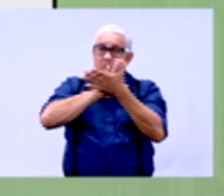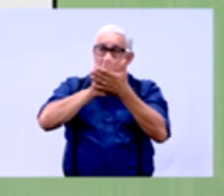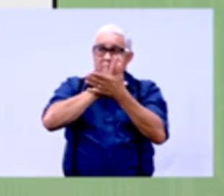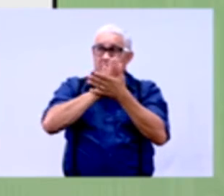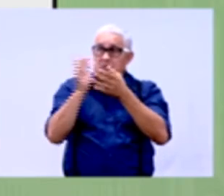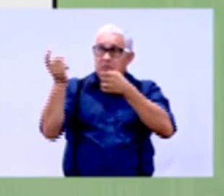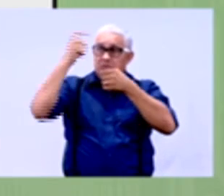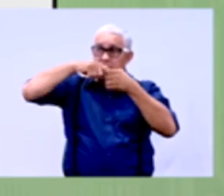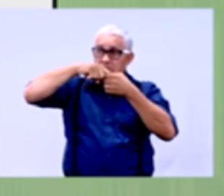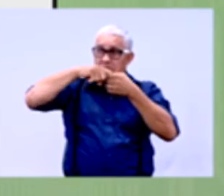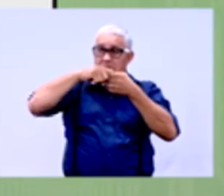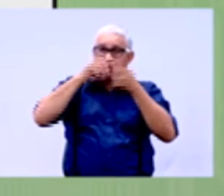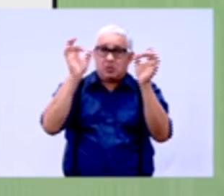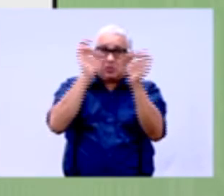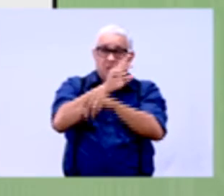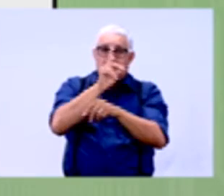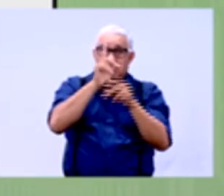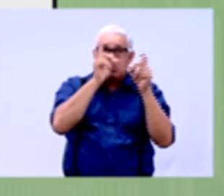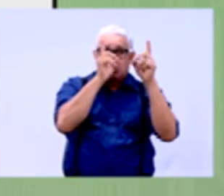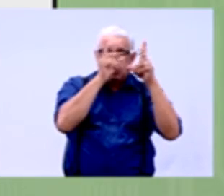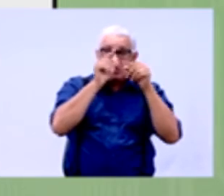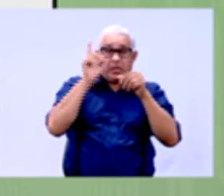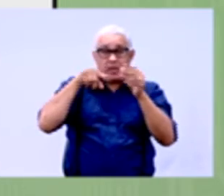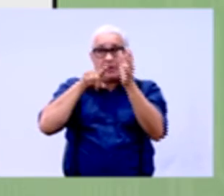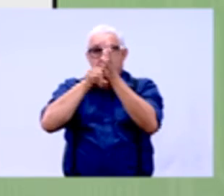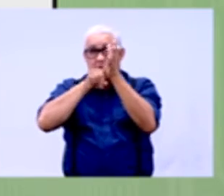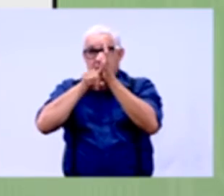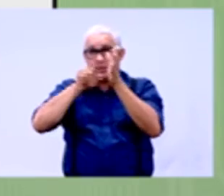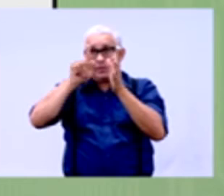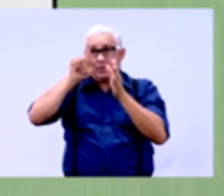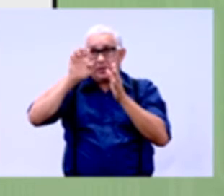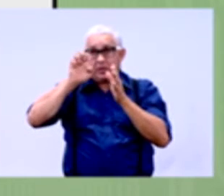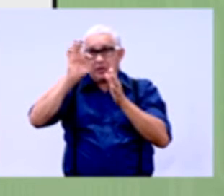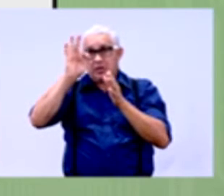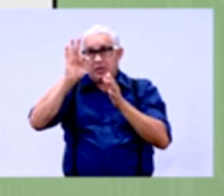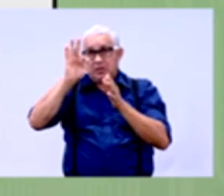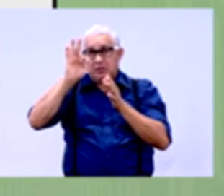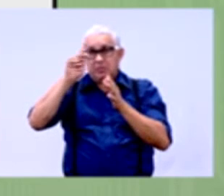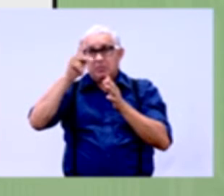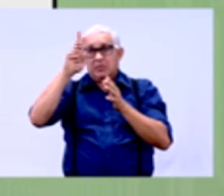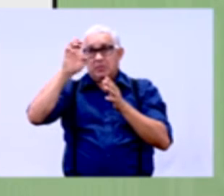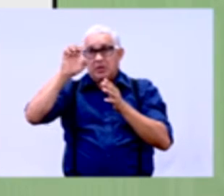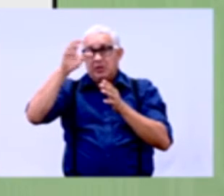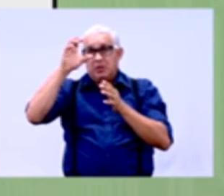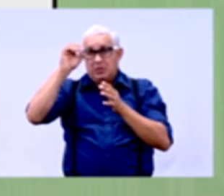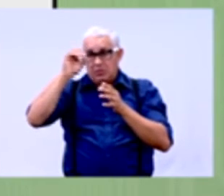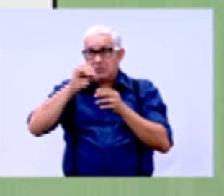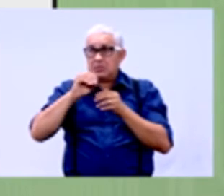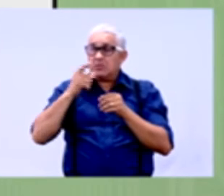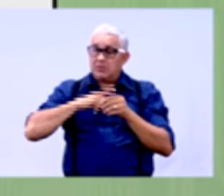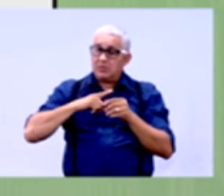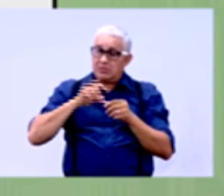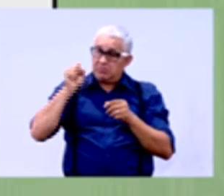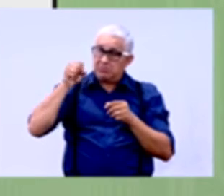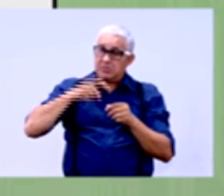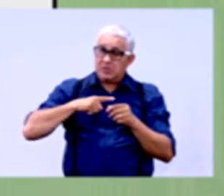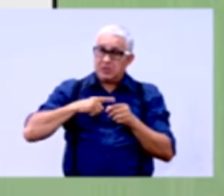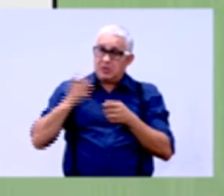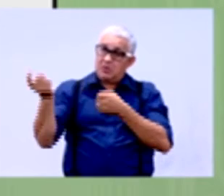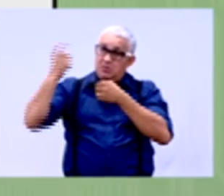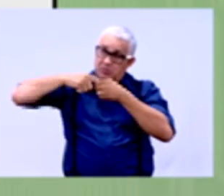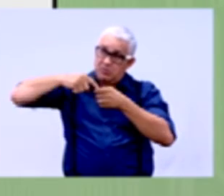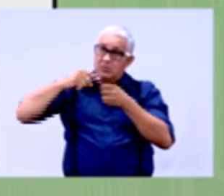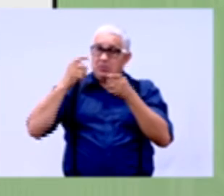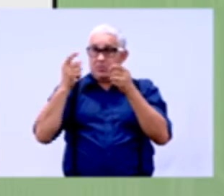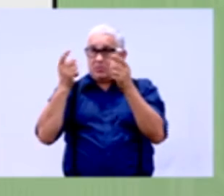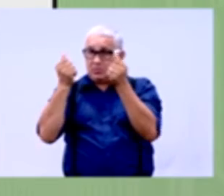fechar a venda. Então seria uma consulta. O get preço, então esse sim, get é justamente recuperar o preço,